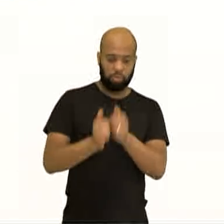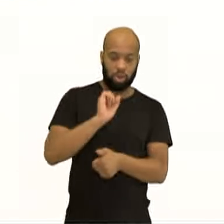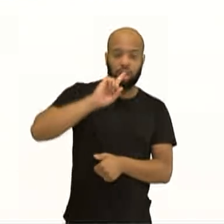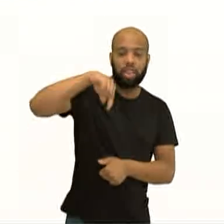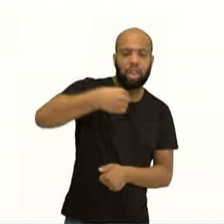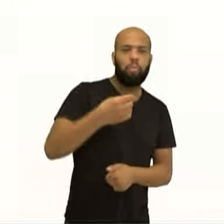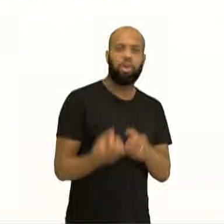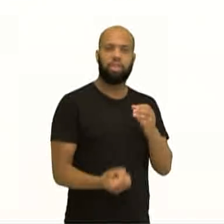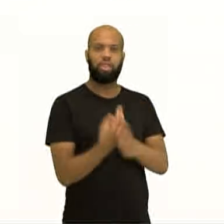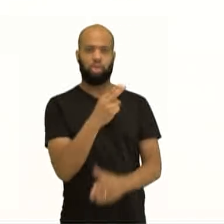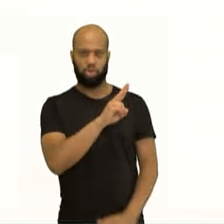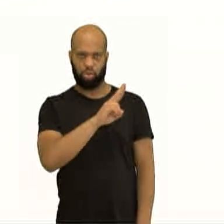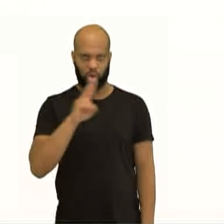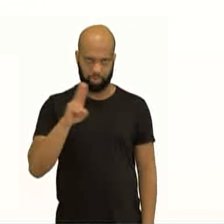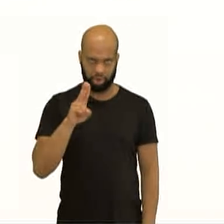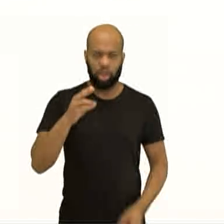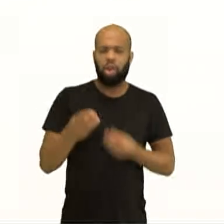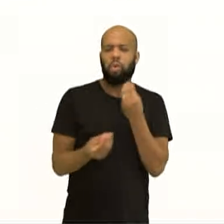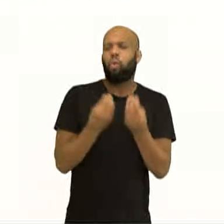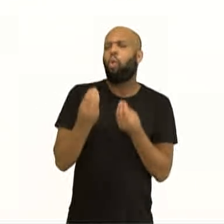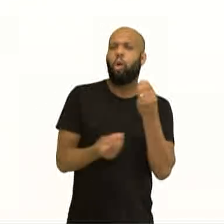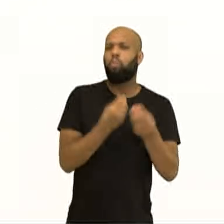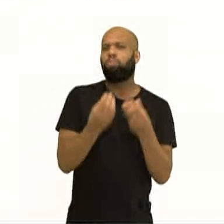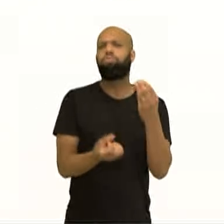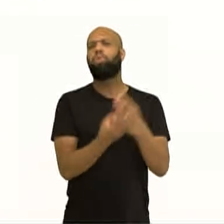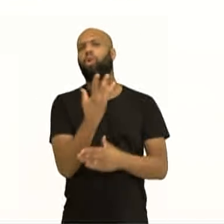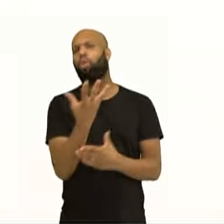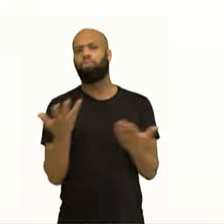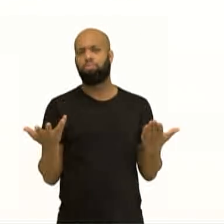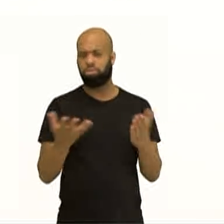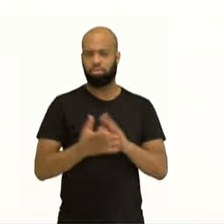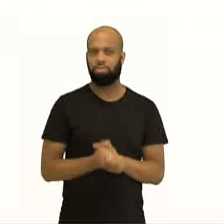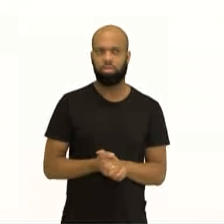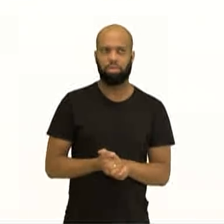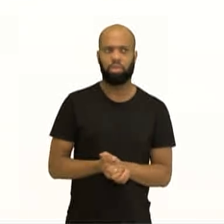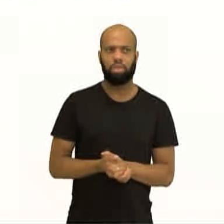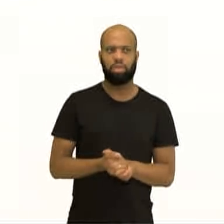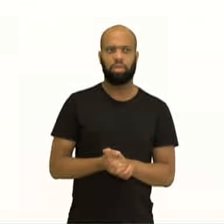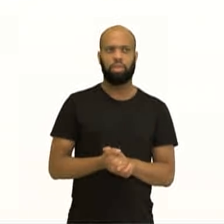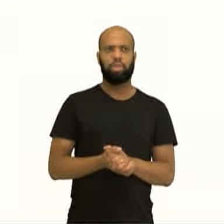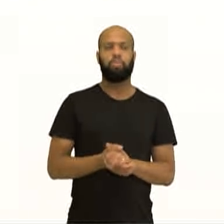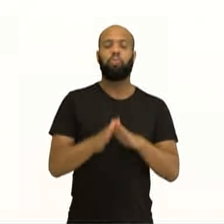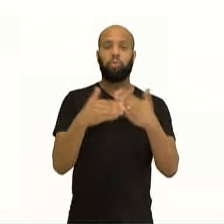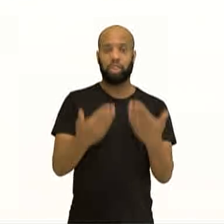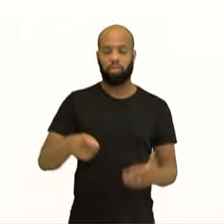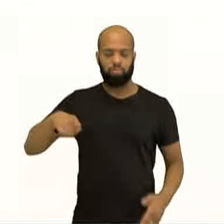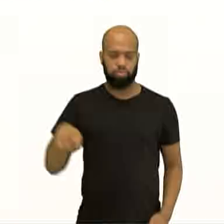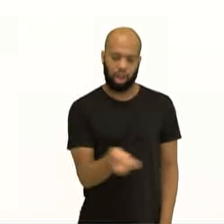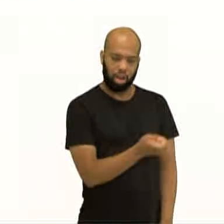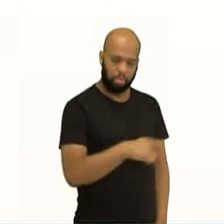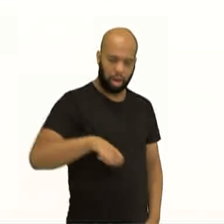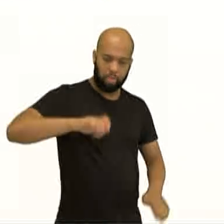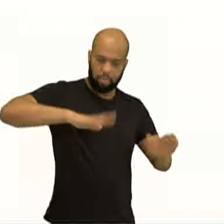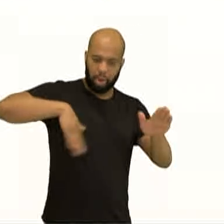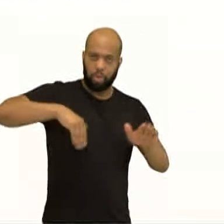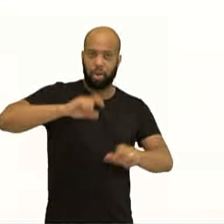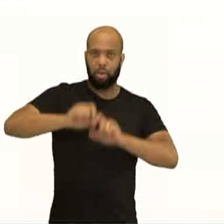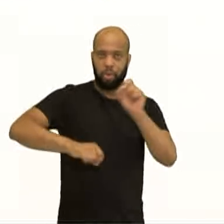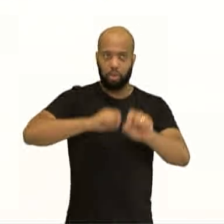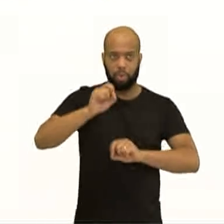aspecto, explique como ocorreu a sua derivação. Vamos lá? Indica que o frescobol seja